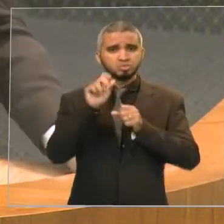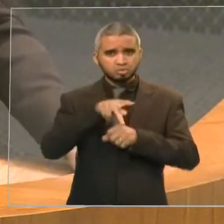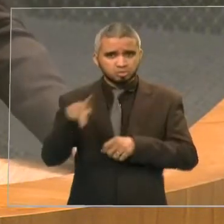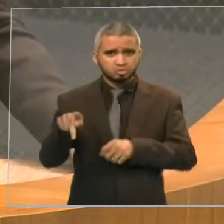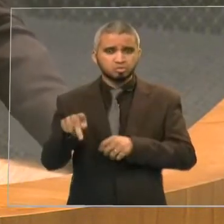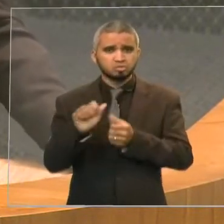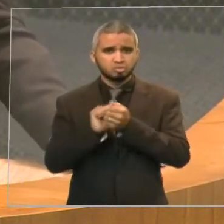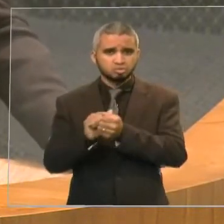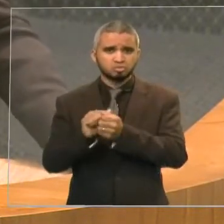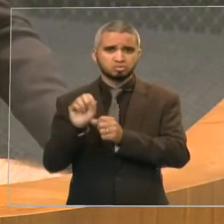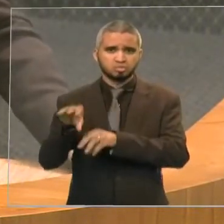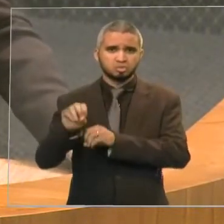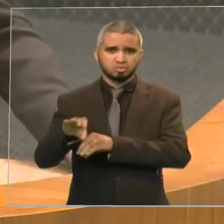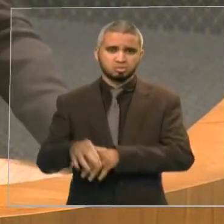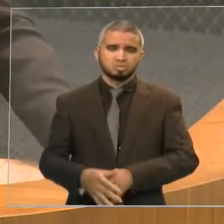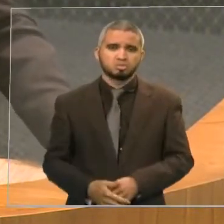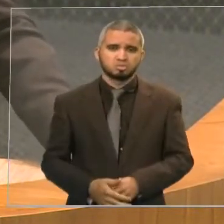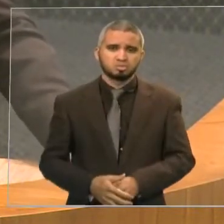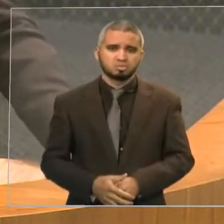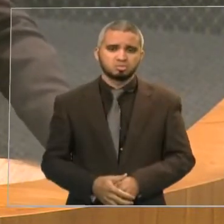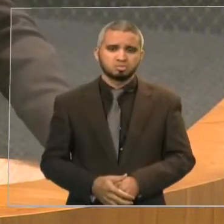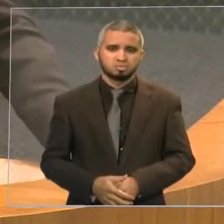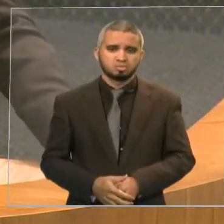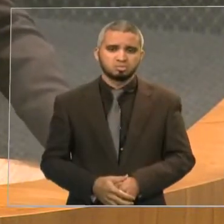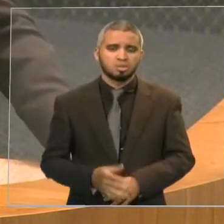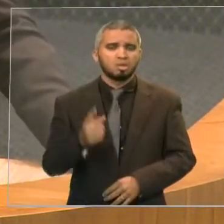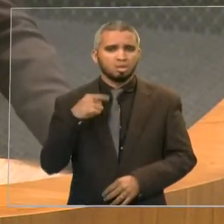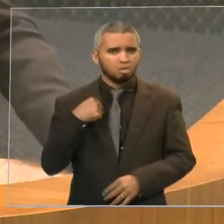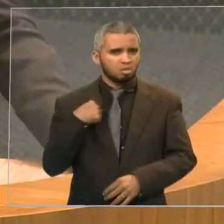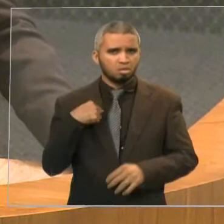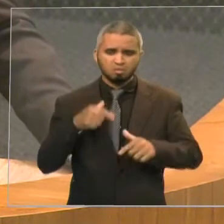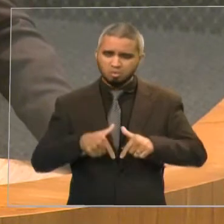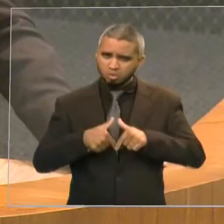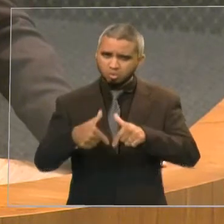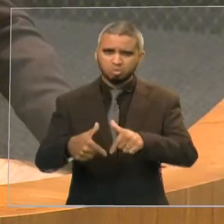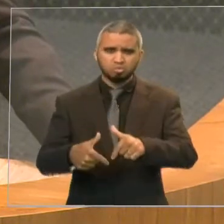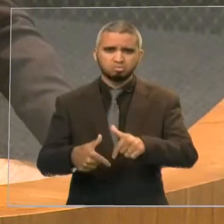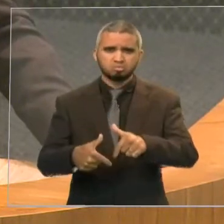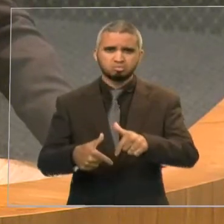professores, incondicionalmente. E vamos até o limite das nossas forças.